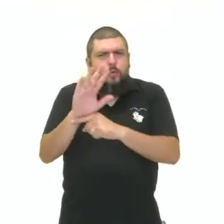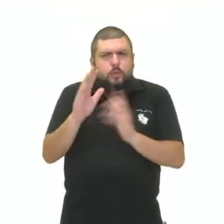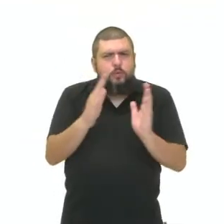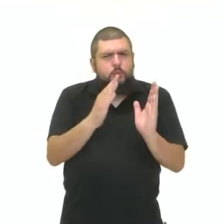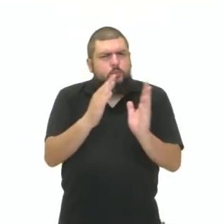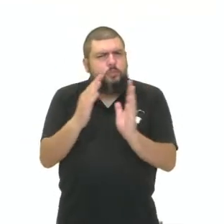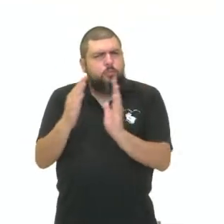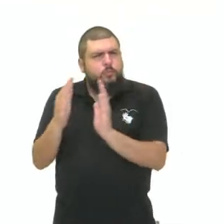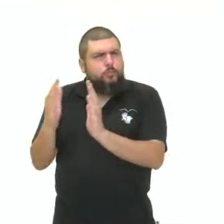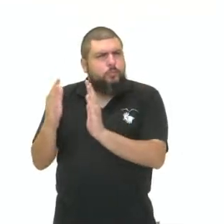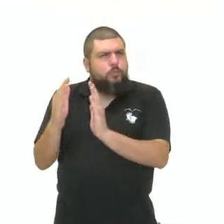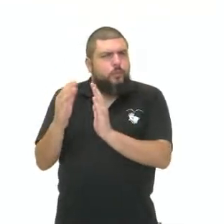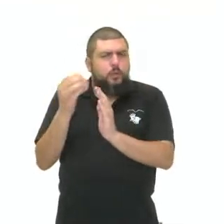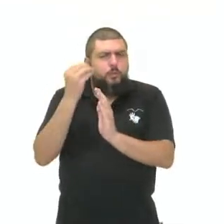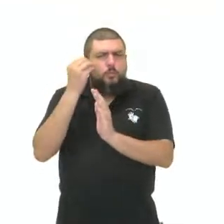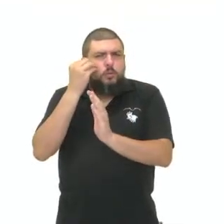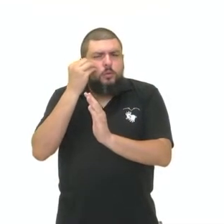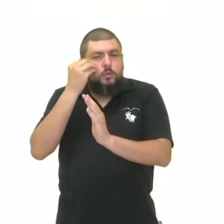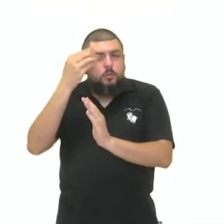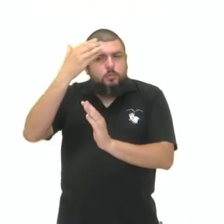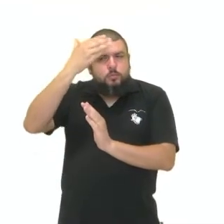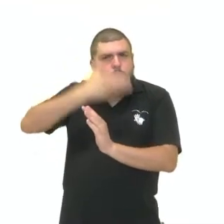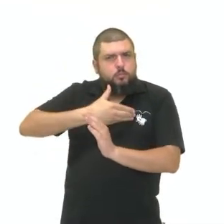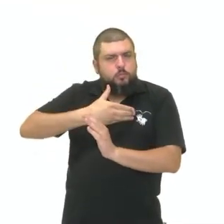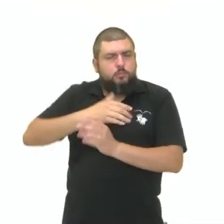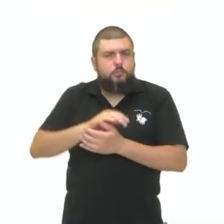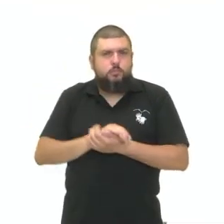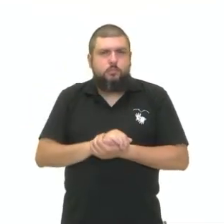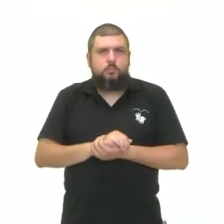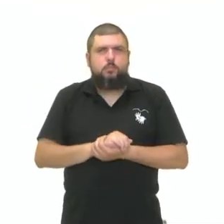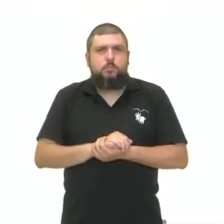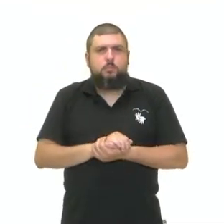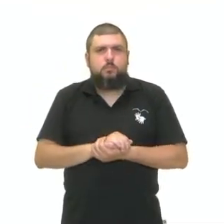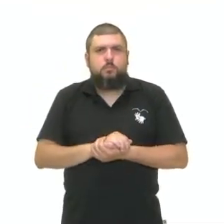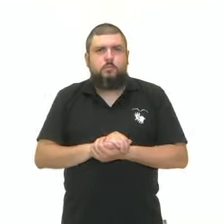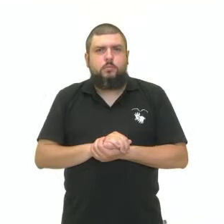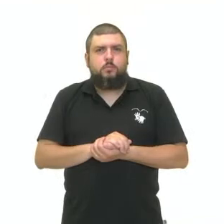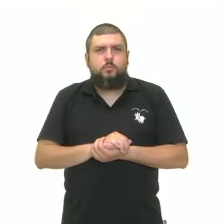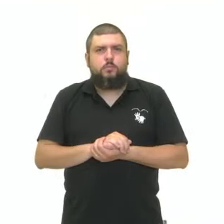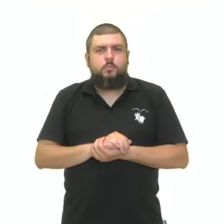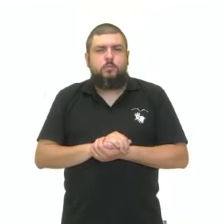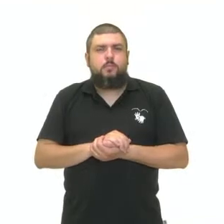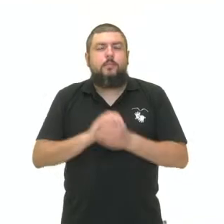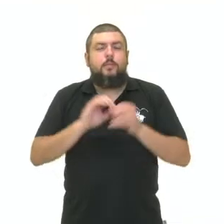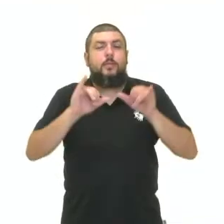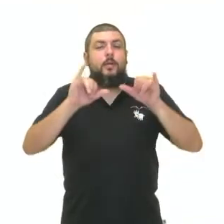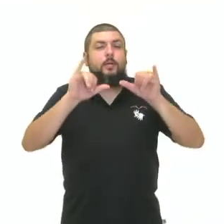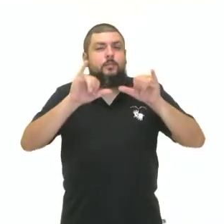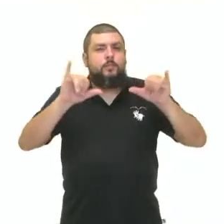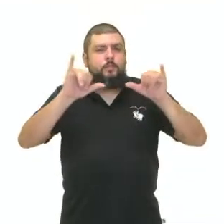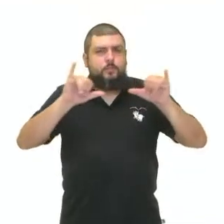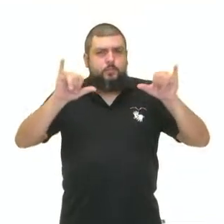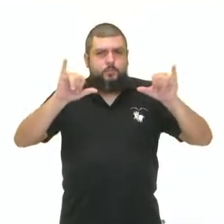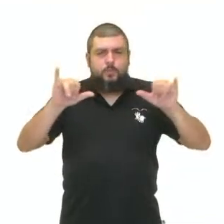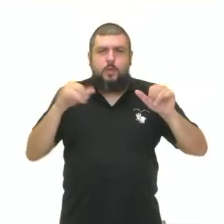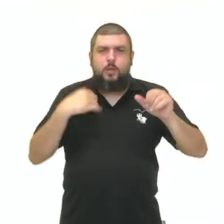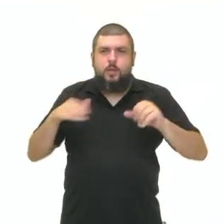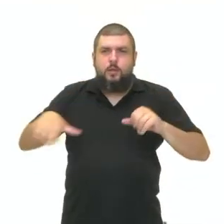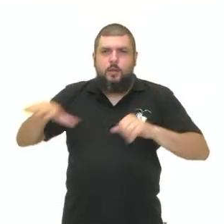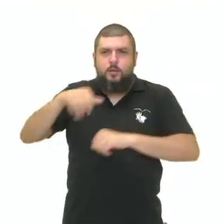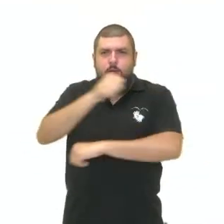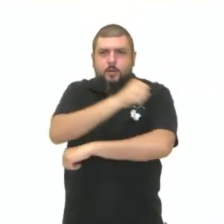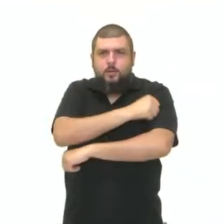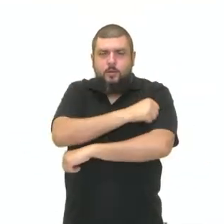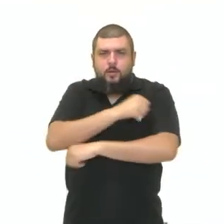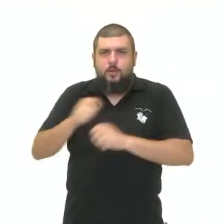próprias conclusões pelos vídeos. As nuances das notícias têm sido úteis para os alunos